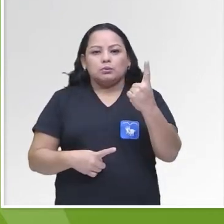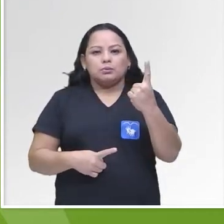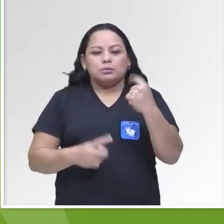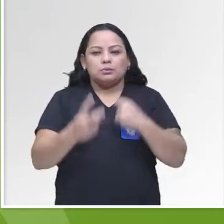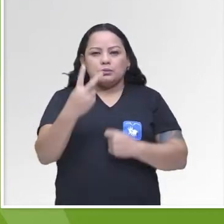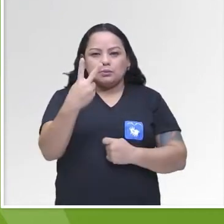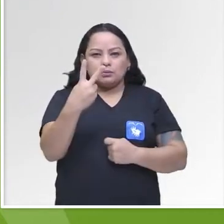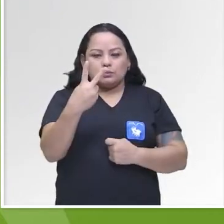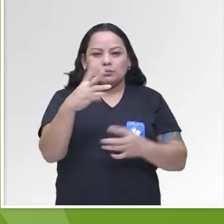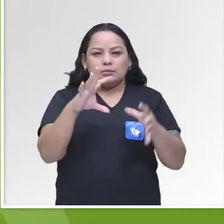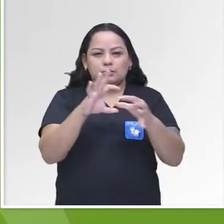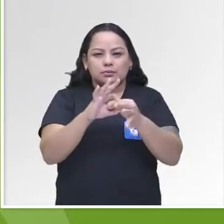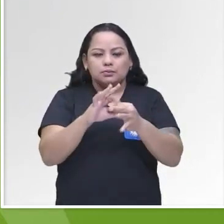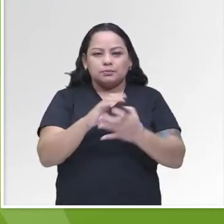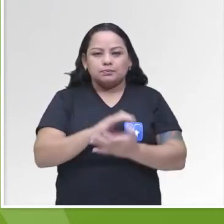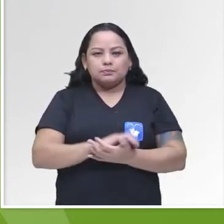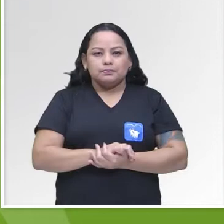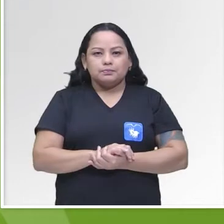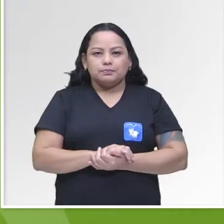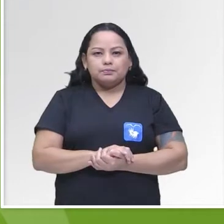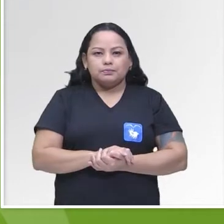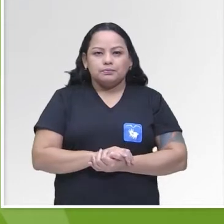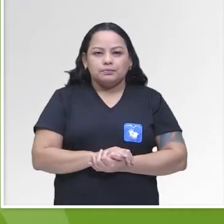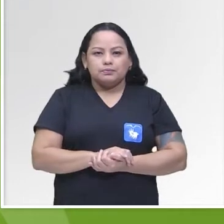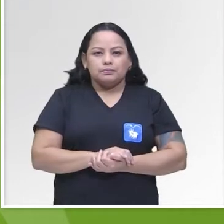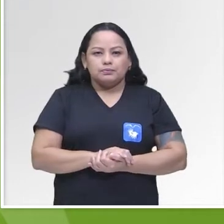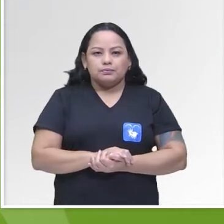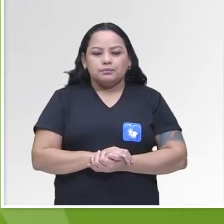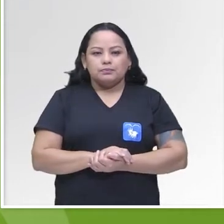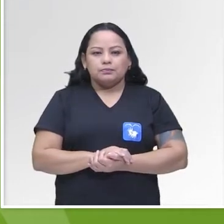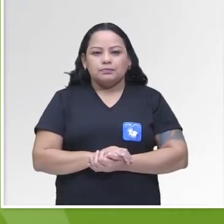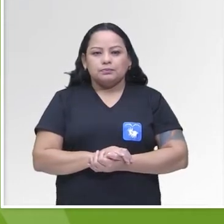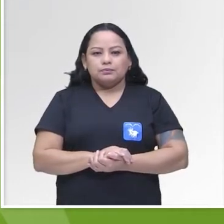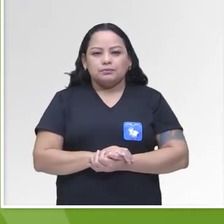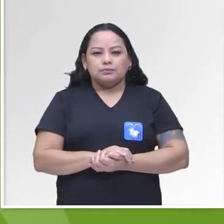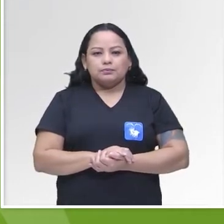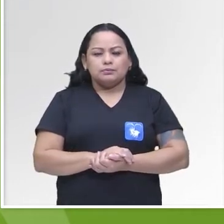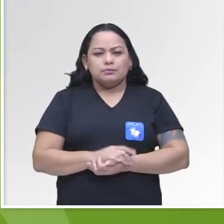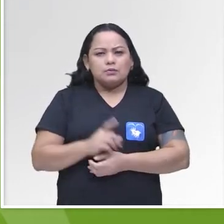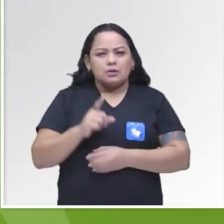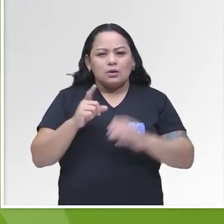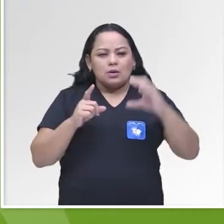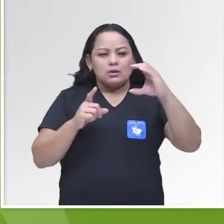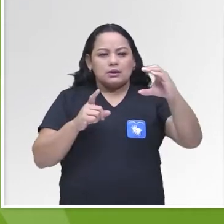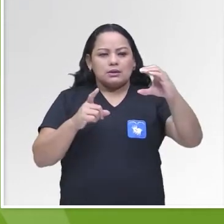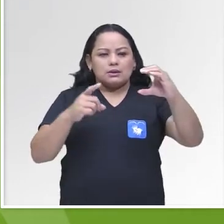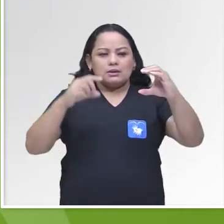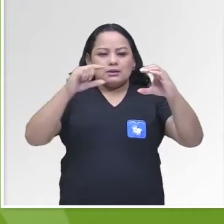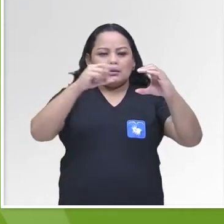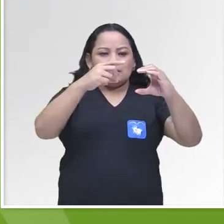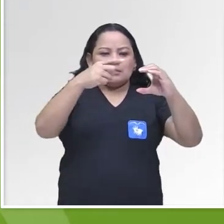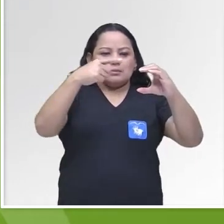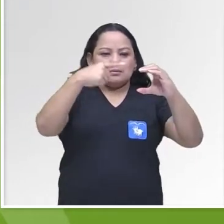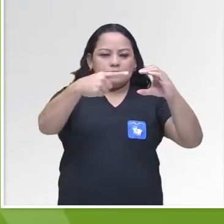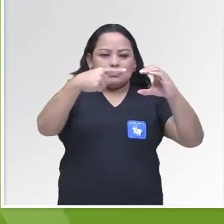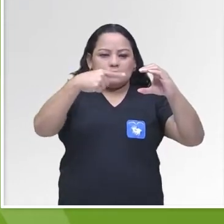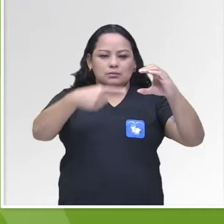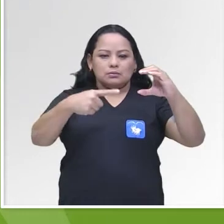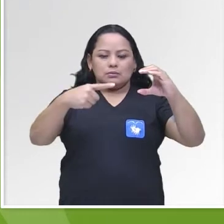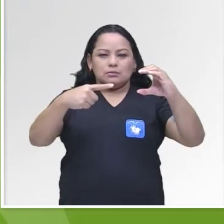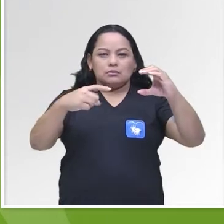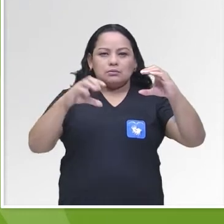dupla ligação. Aqui, ó. Observem que os carbonos eles